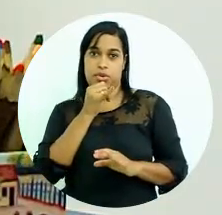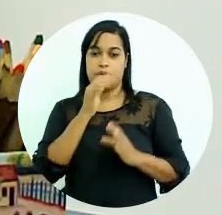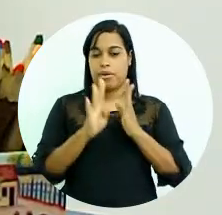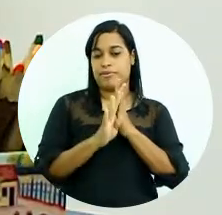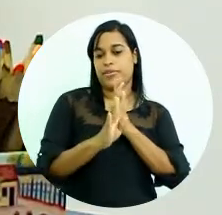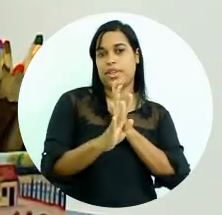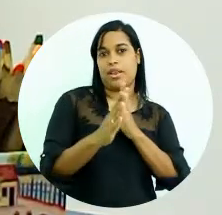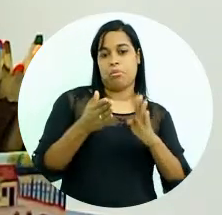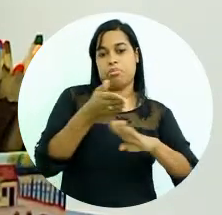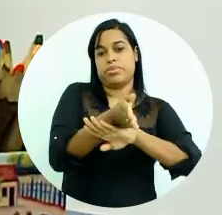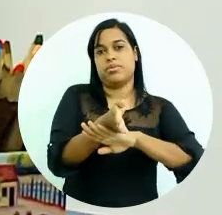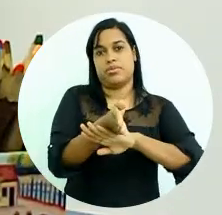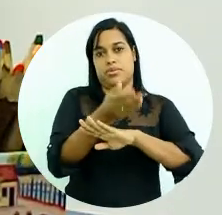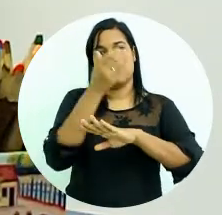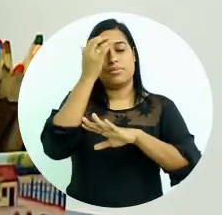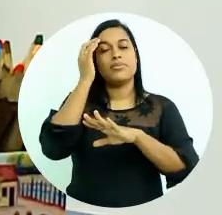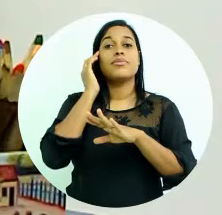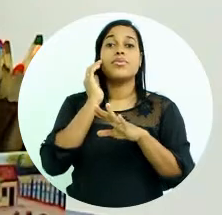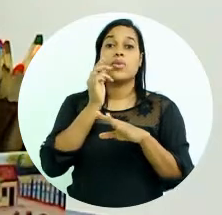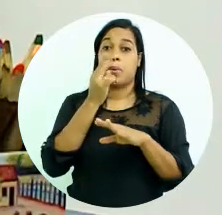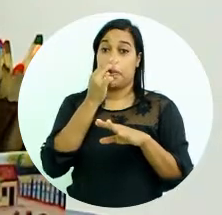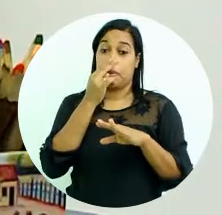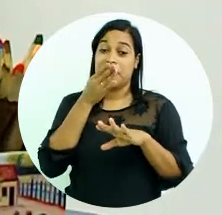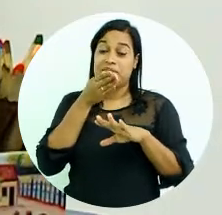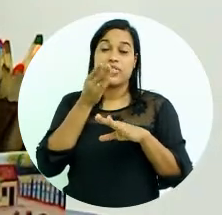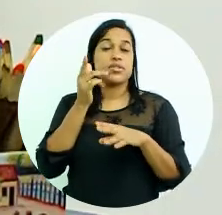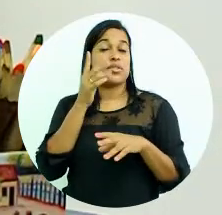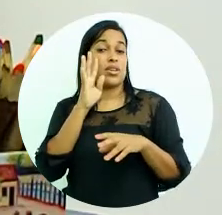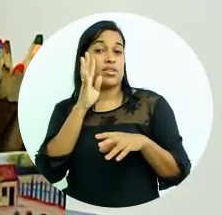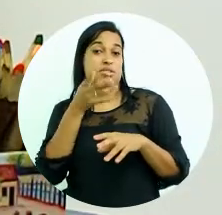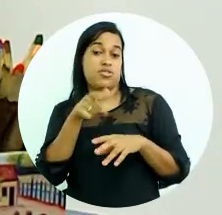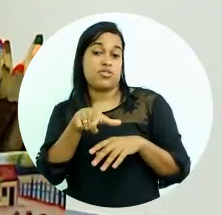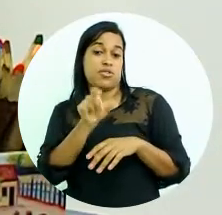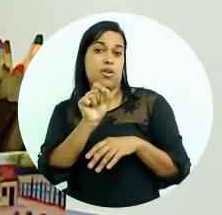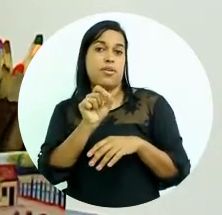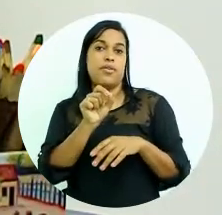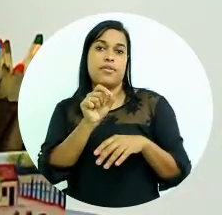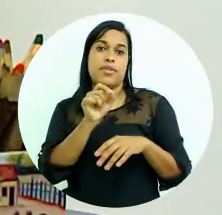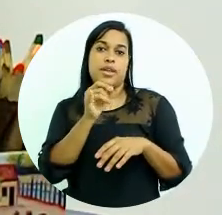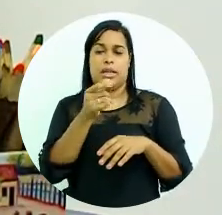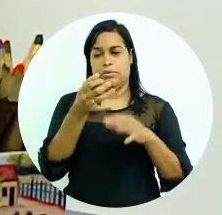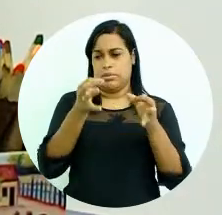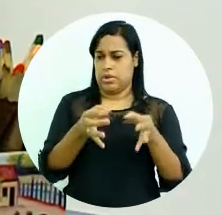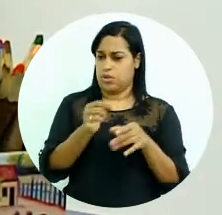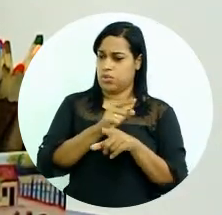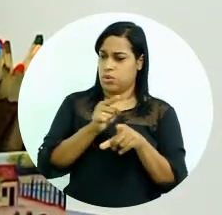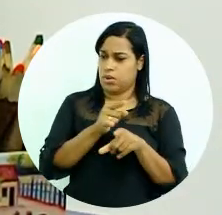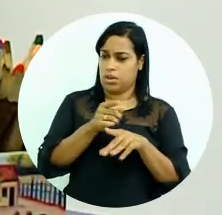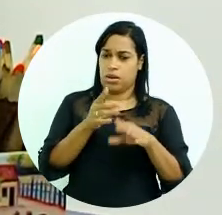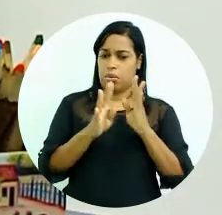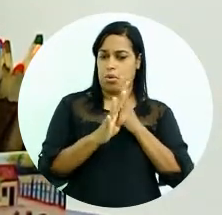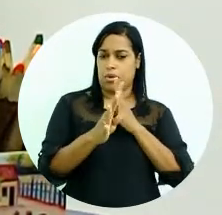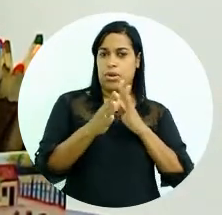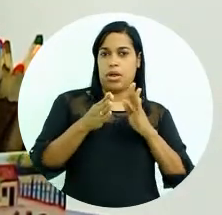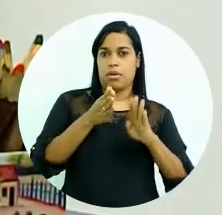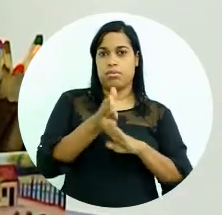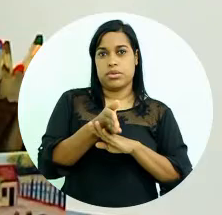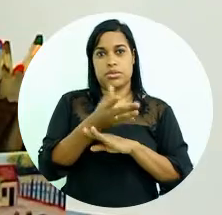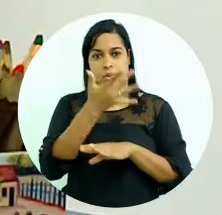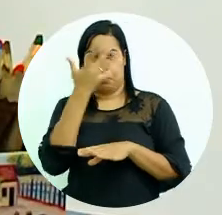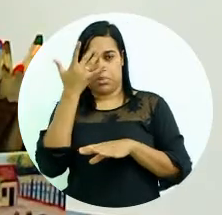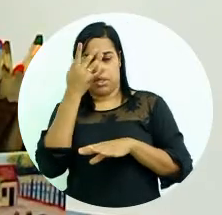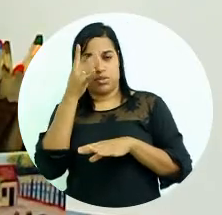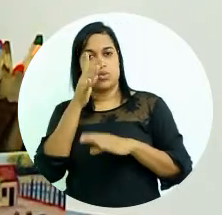exemplo, furar uma fila. No momento em que você decide se é certo ou não, ou faz